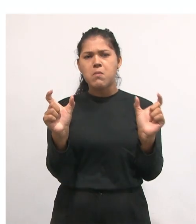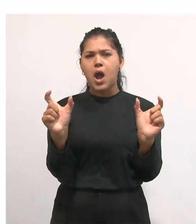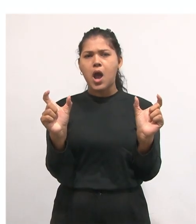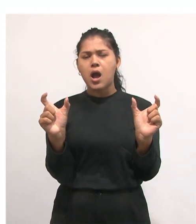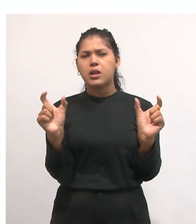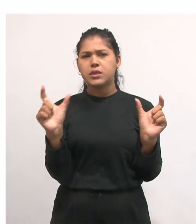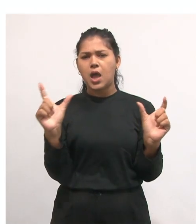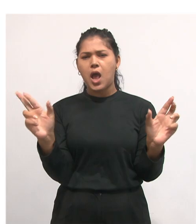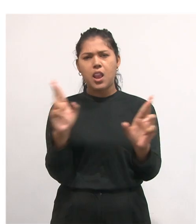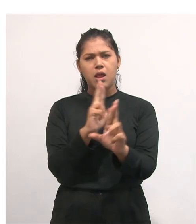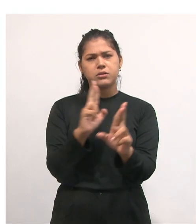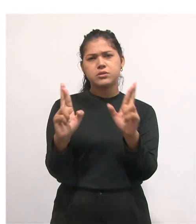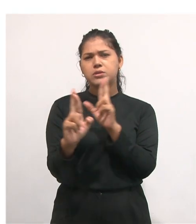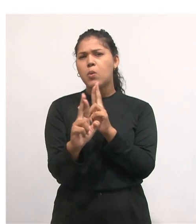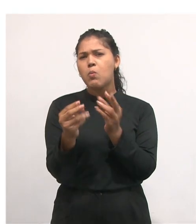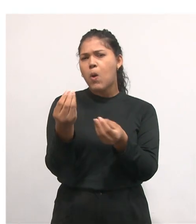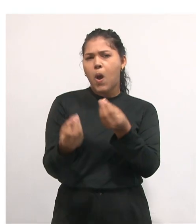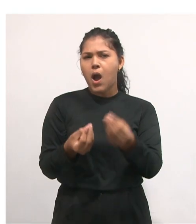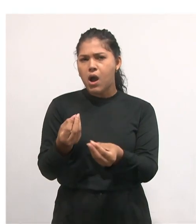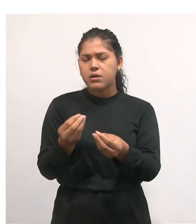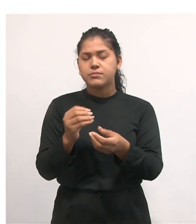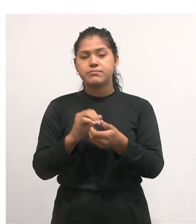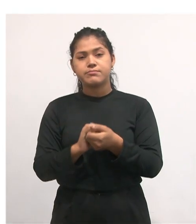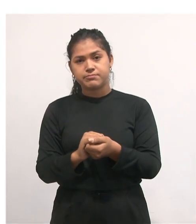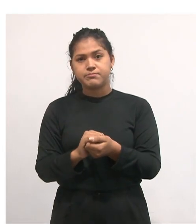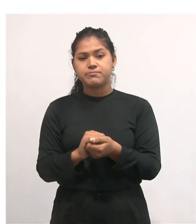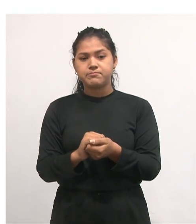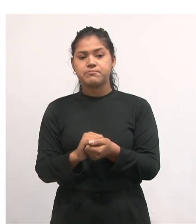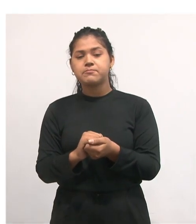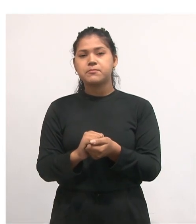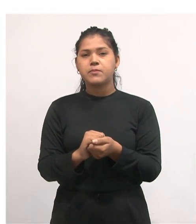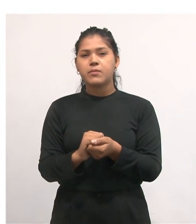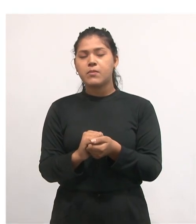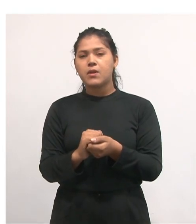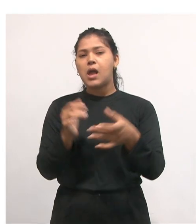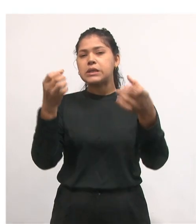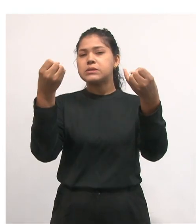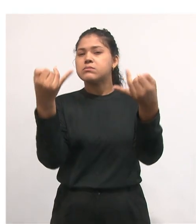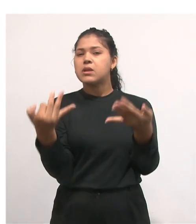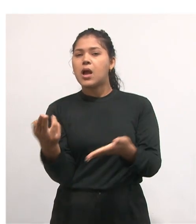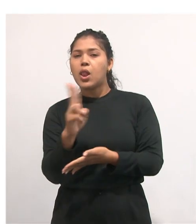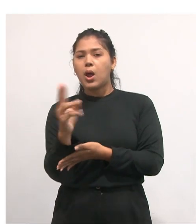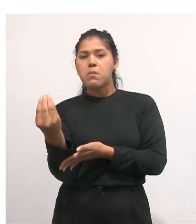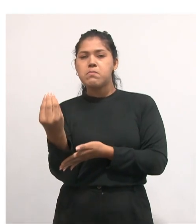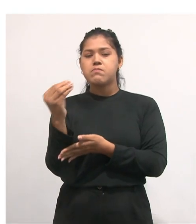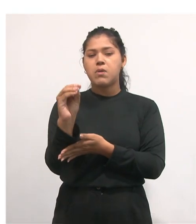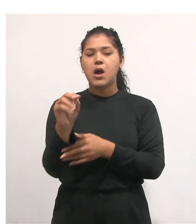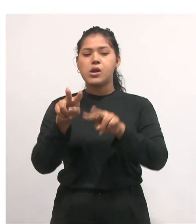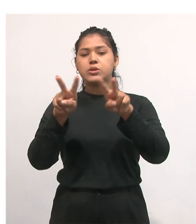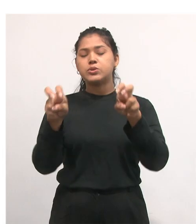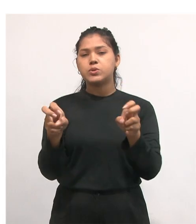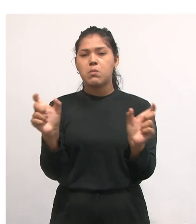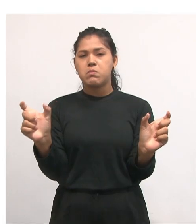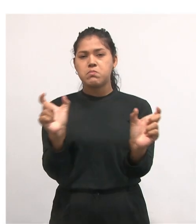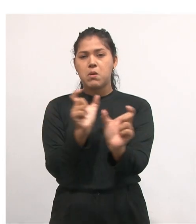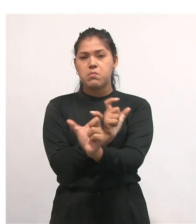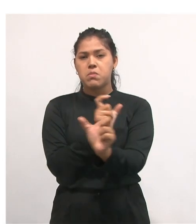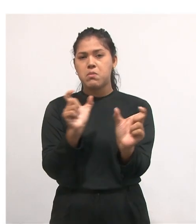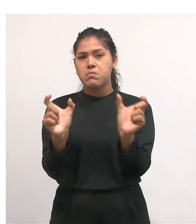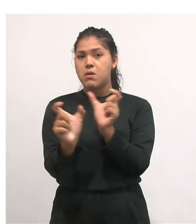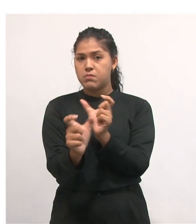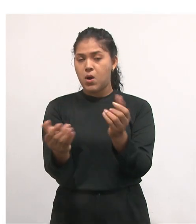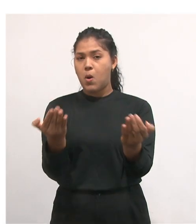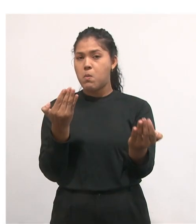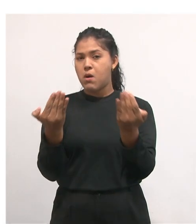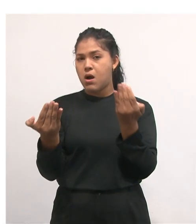grandezas, mensurar a correlação linear entre duas grandezas, correto?